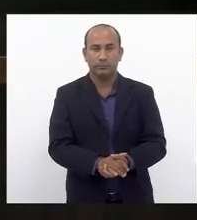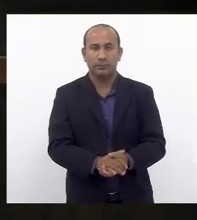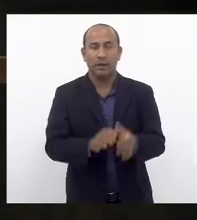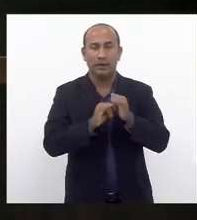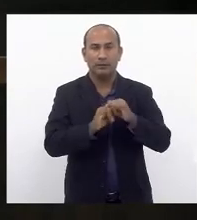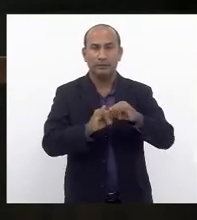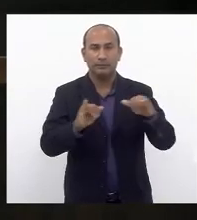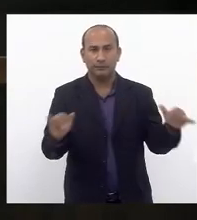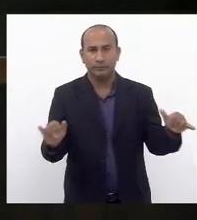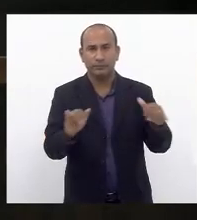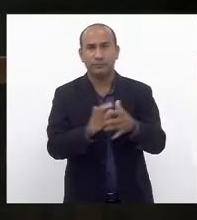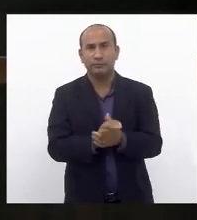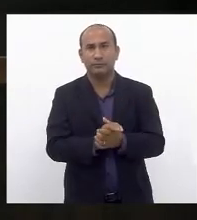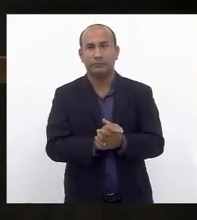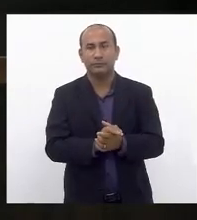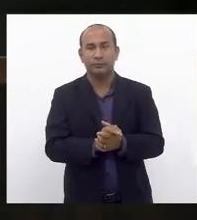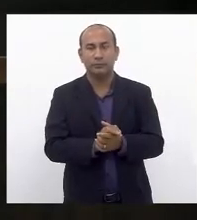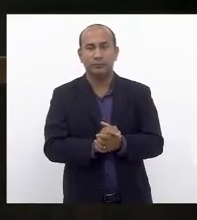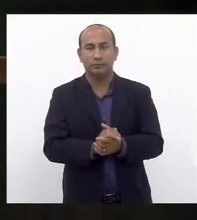Anuncio indicação legislativa número